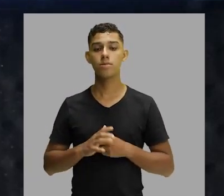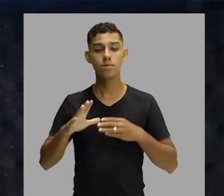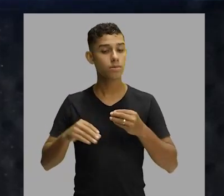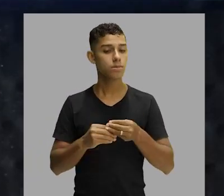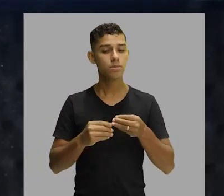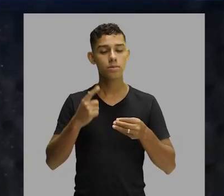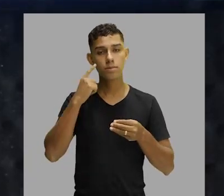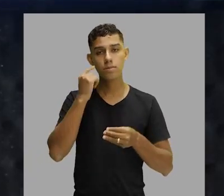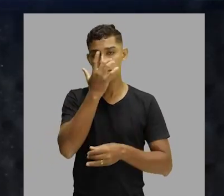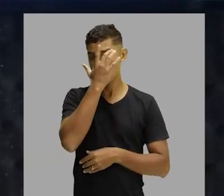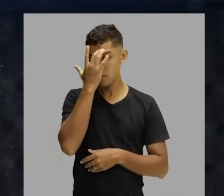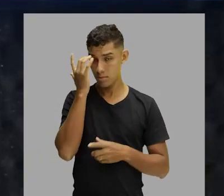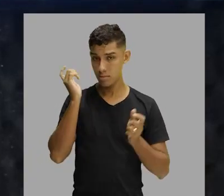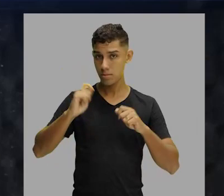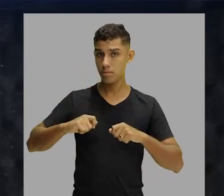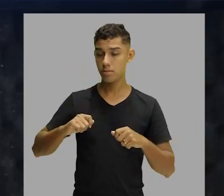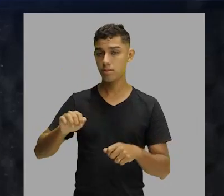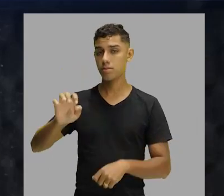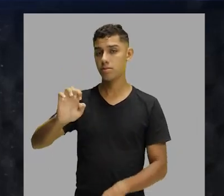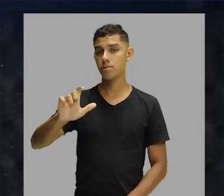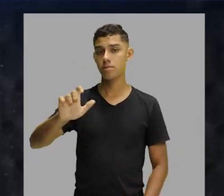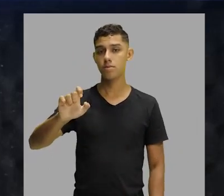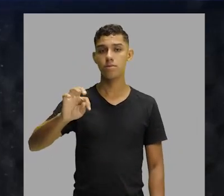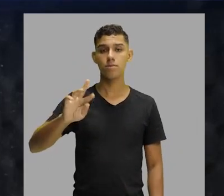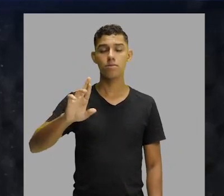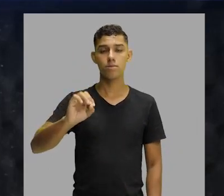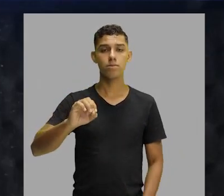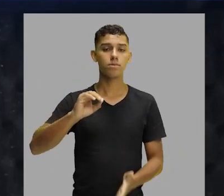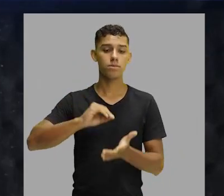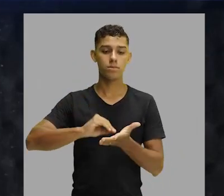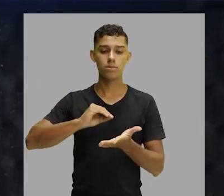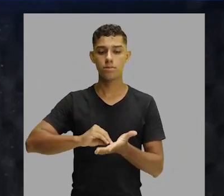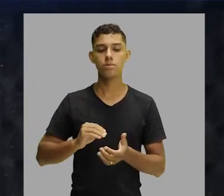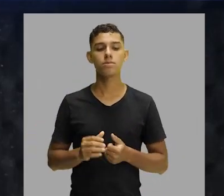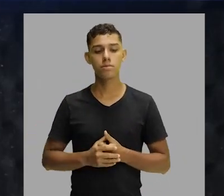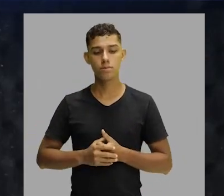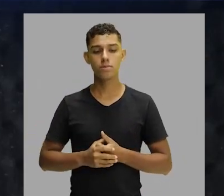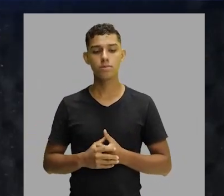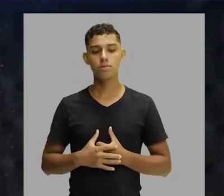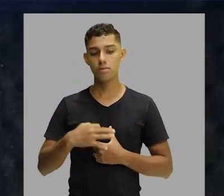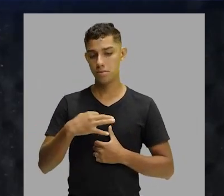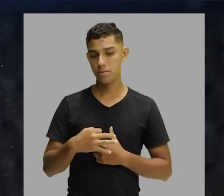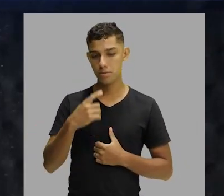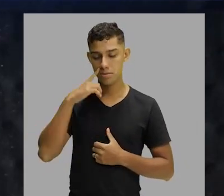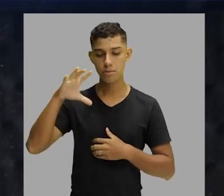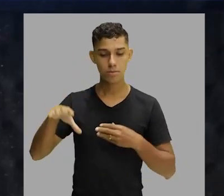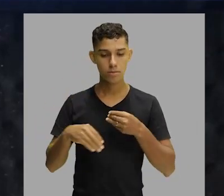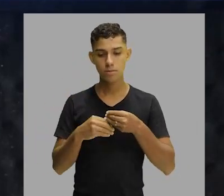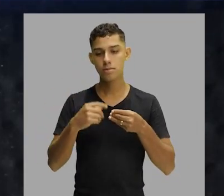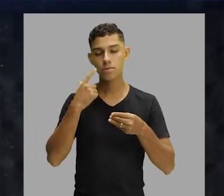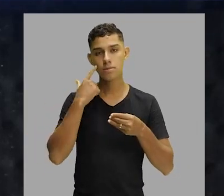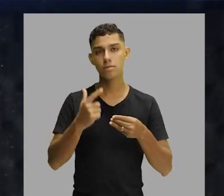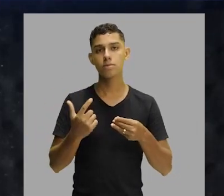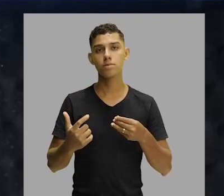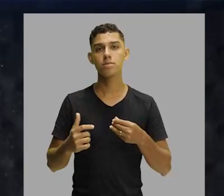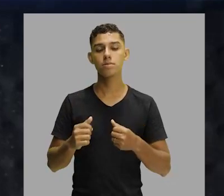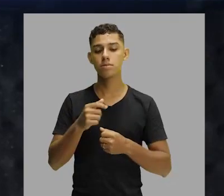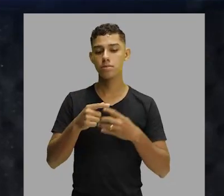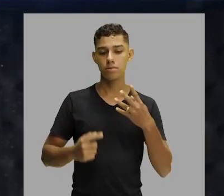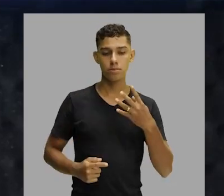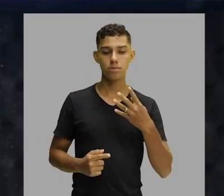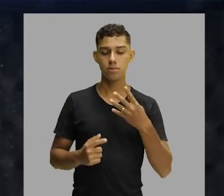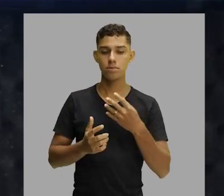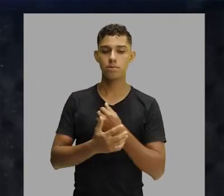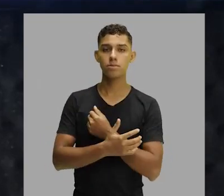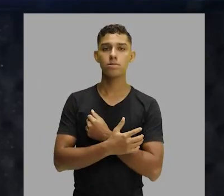compor no local daquele em que o elétron está faltando, certo? Para poder completar os 4 elétrons que